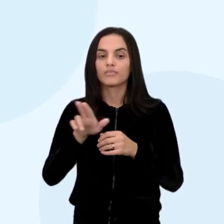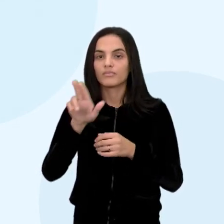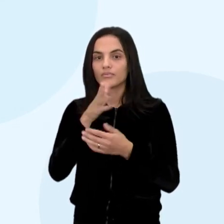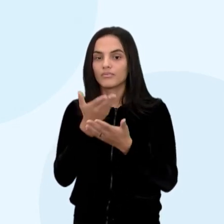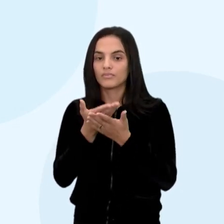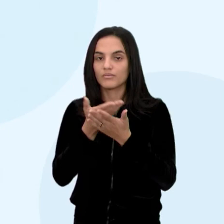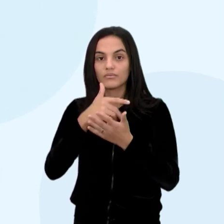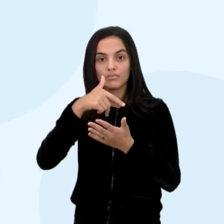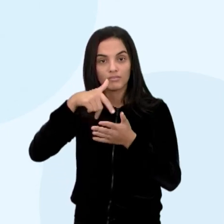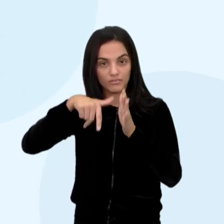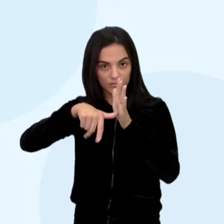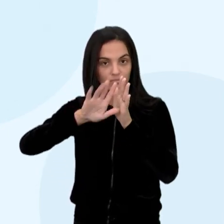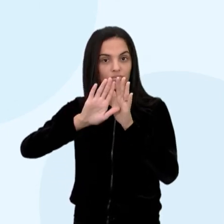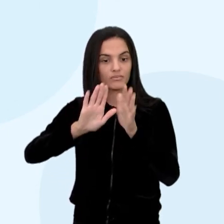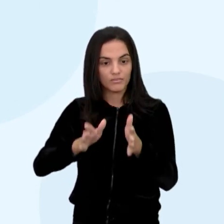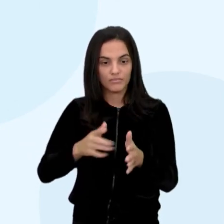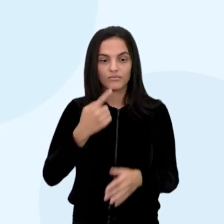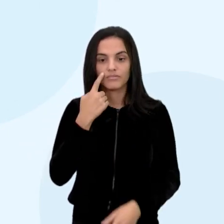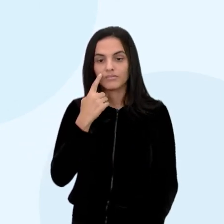aí, passadas aí, né,